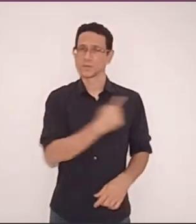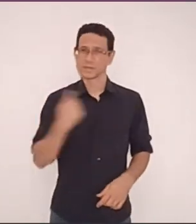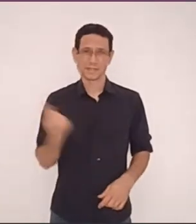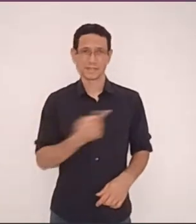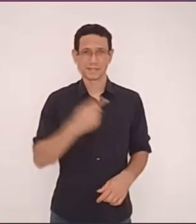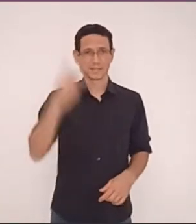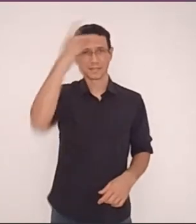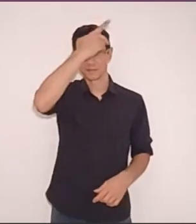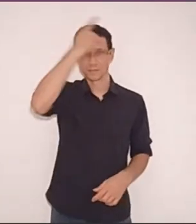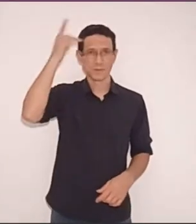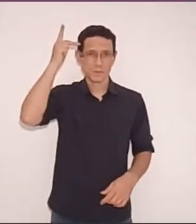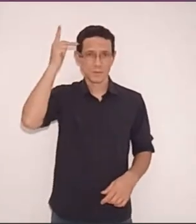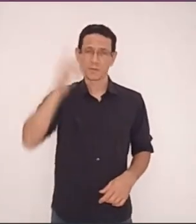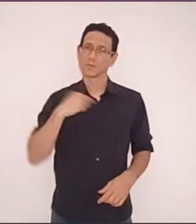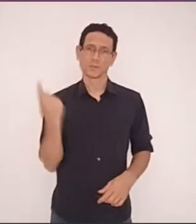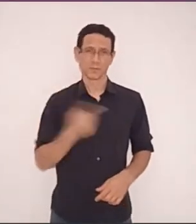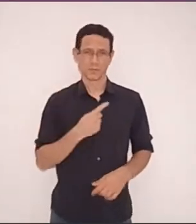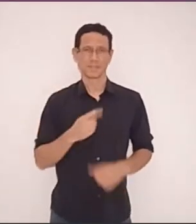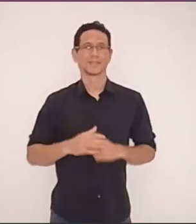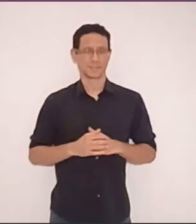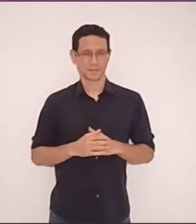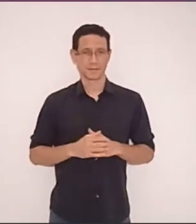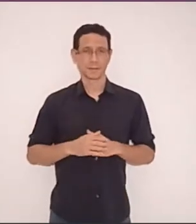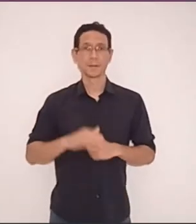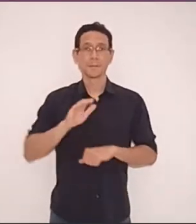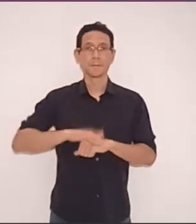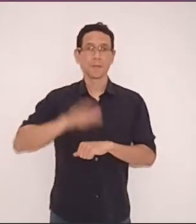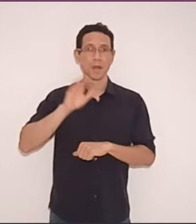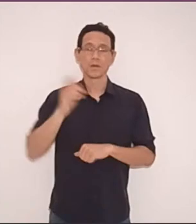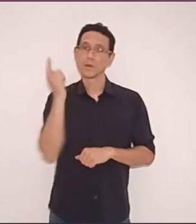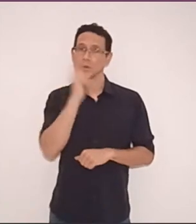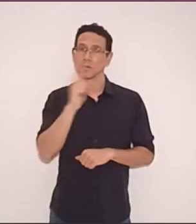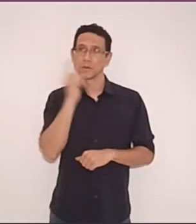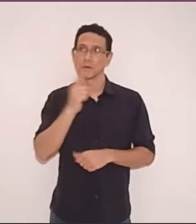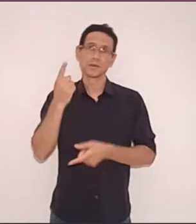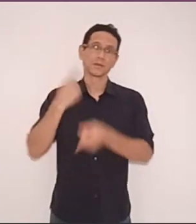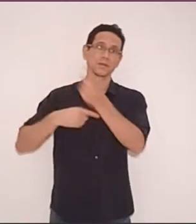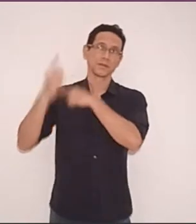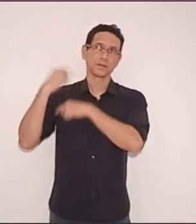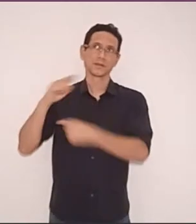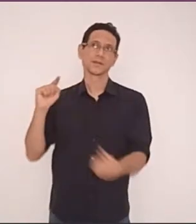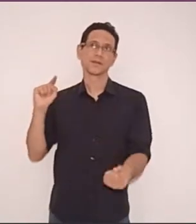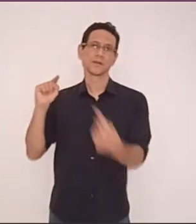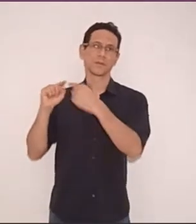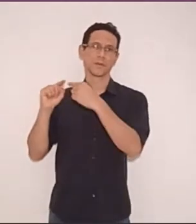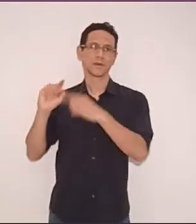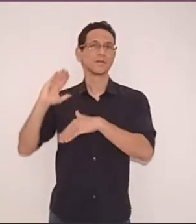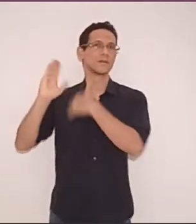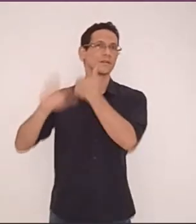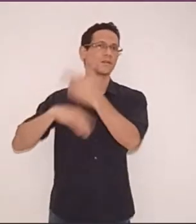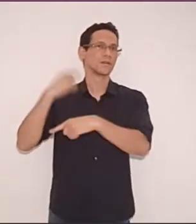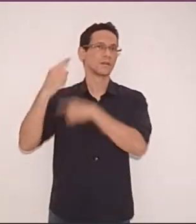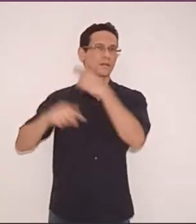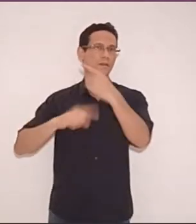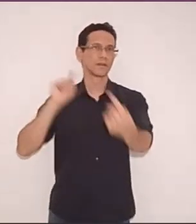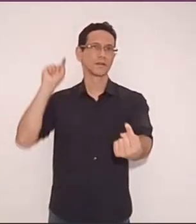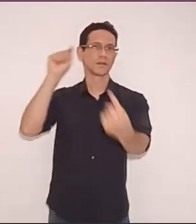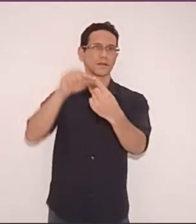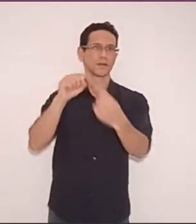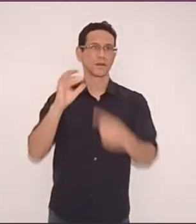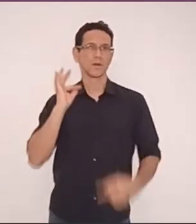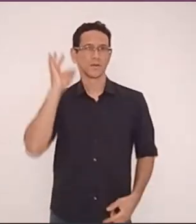pontos acidente e Mais enquanto é conversar com passar ou quer conversar com futuro